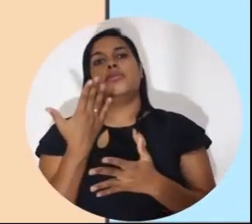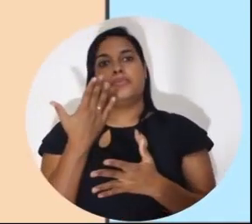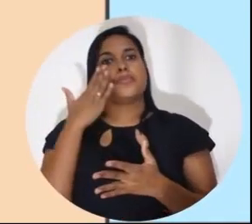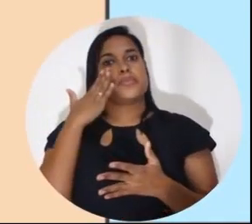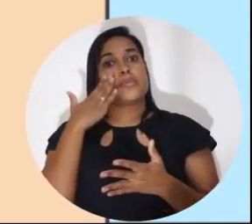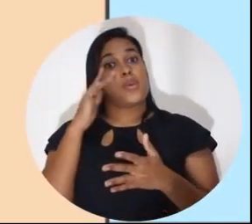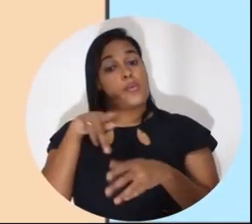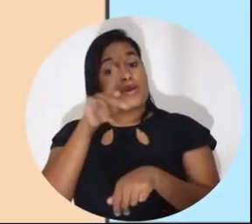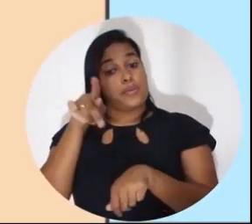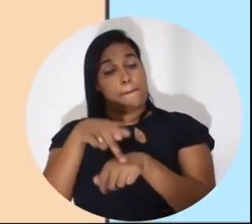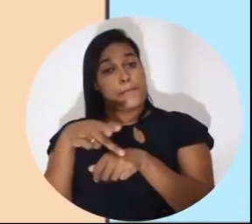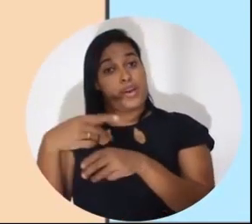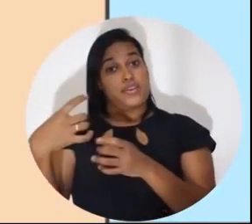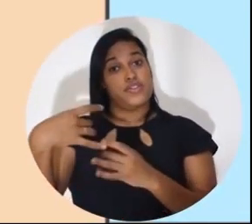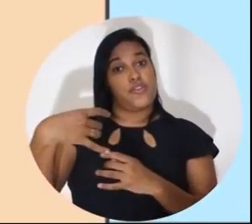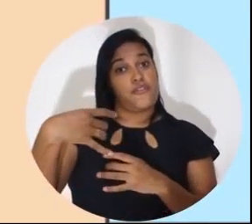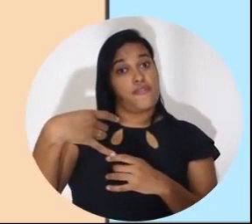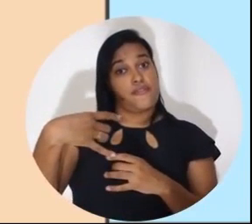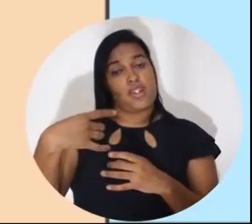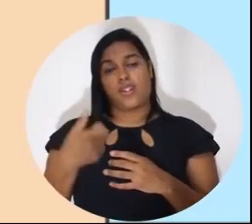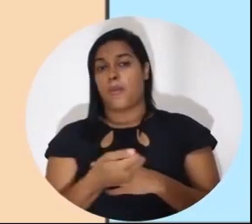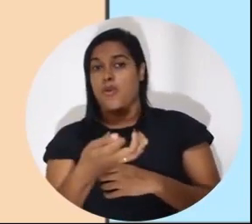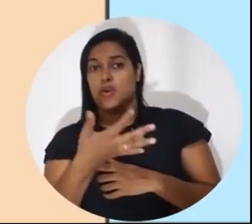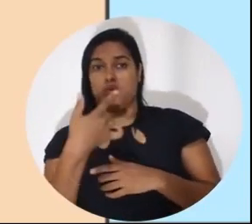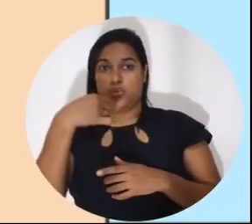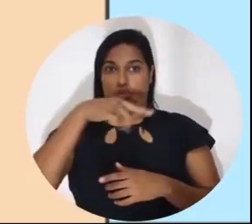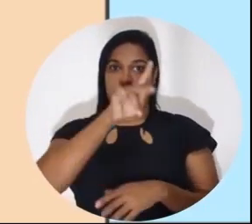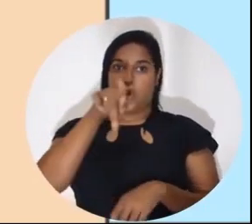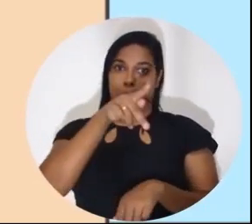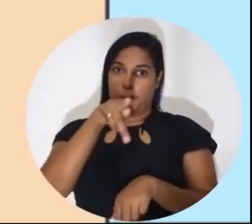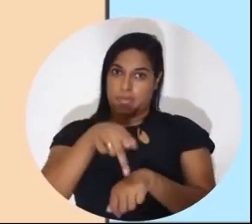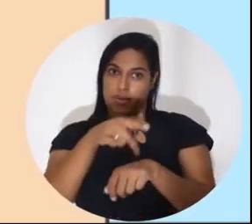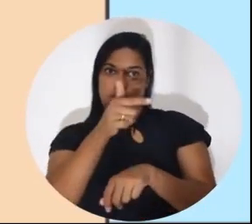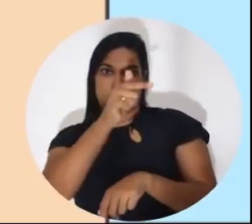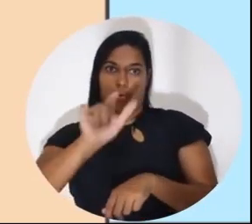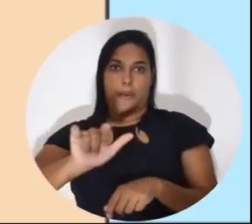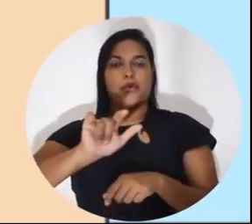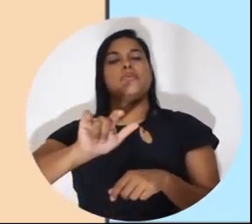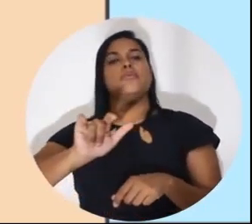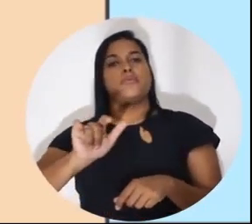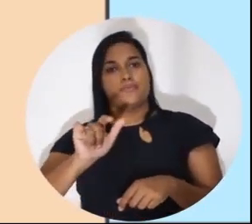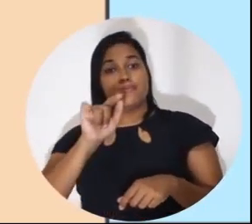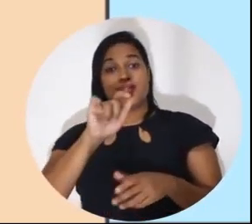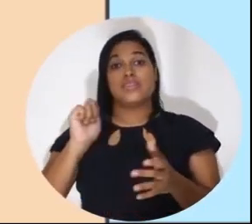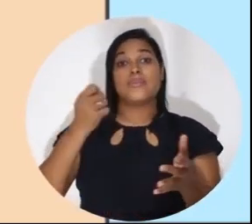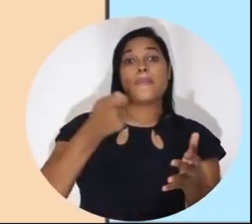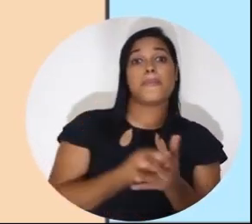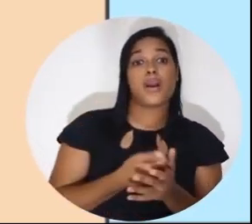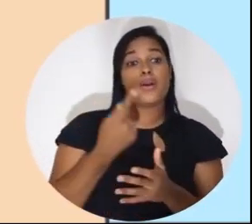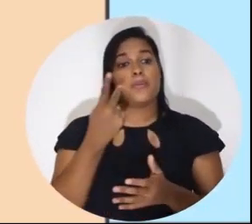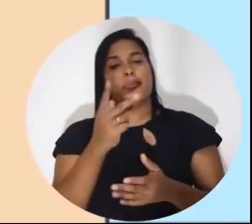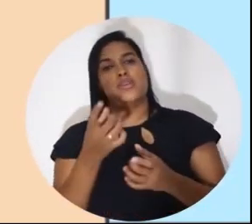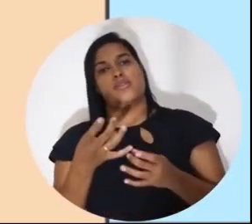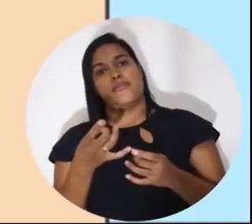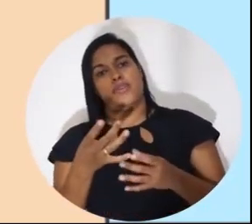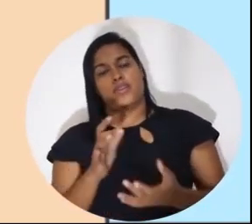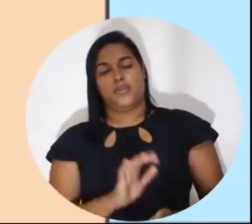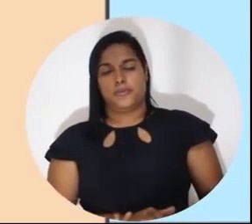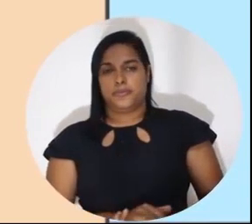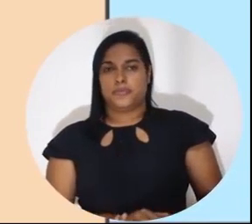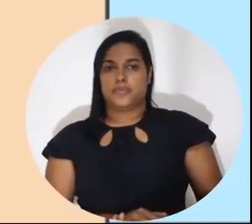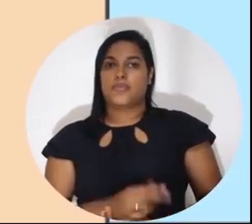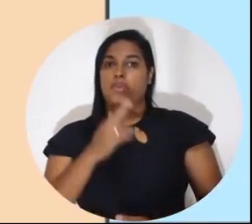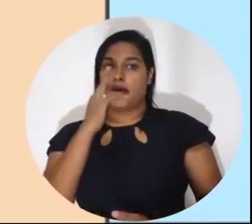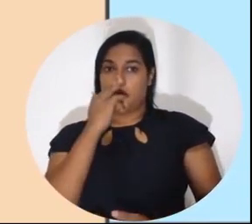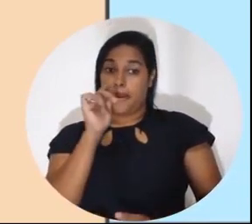país exporta, ele está vendendo algum bem ou serviço a outro país e está sendo pago por essa venda.